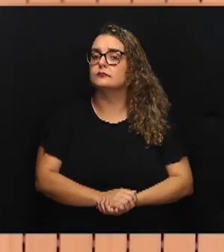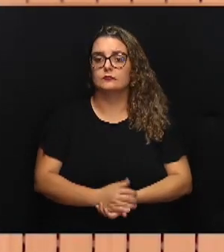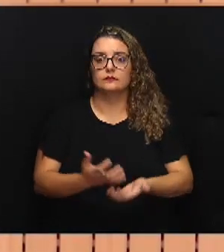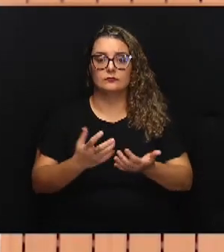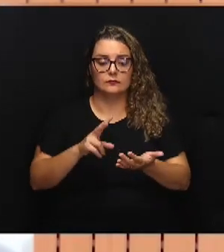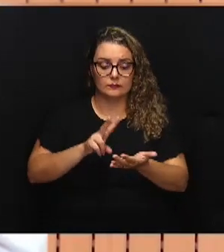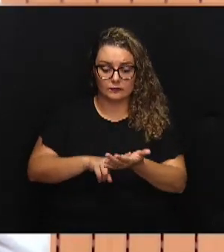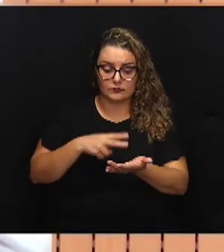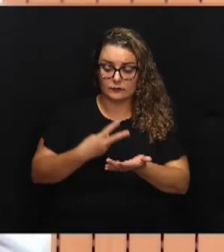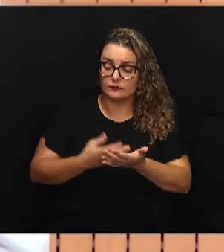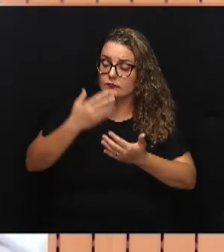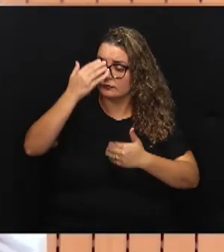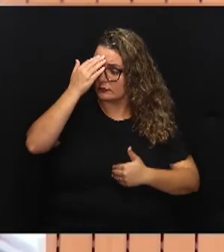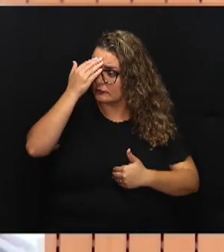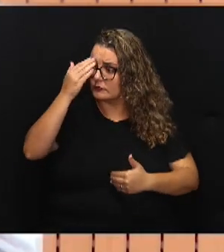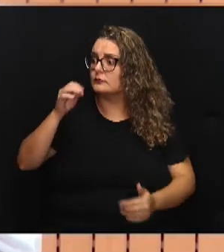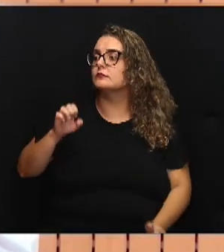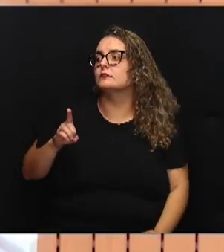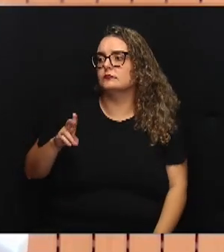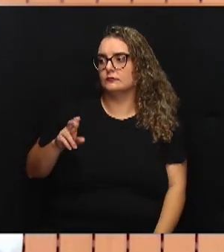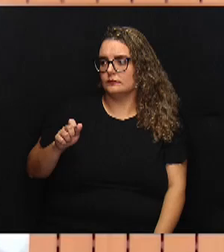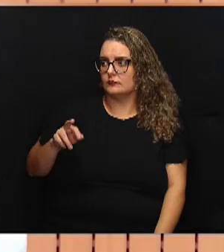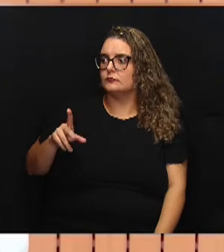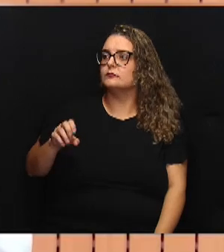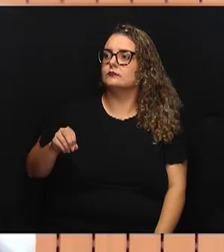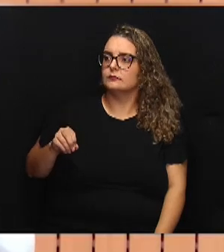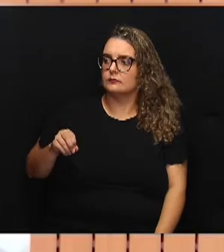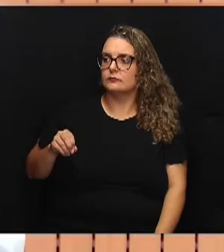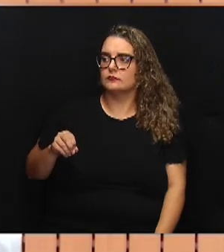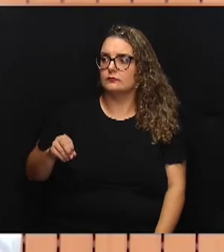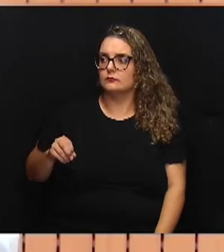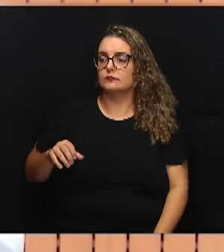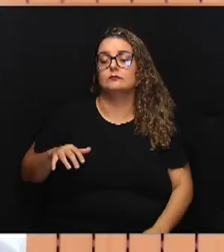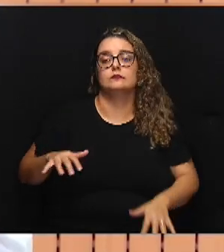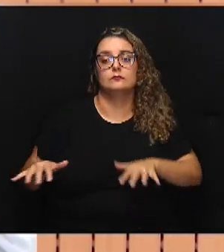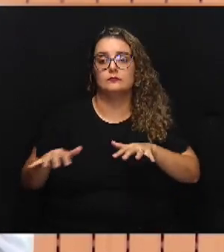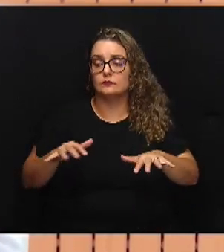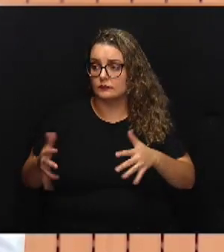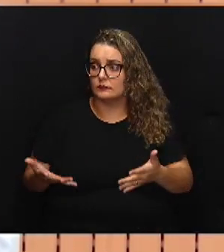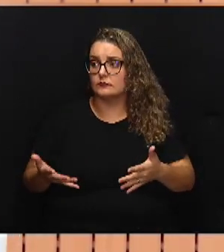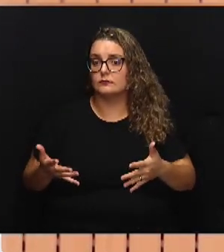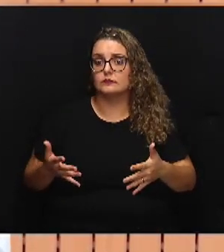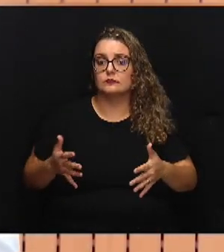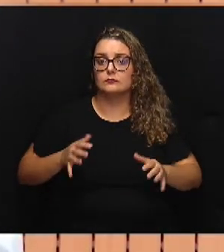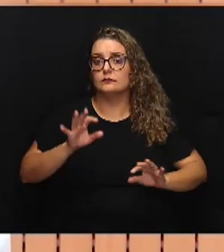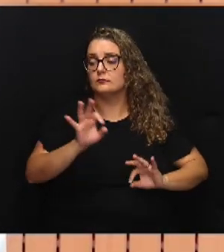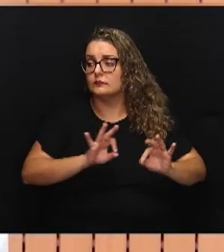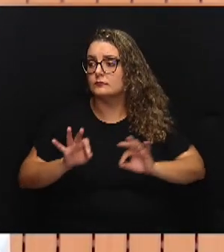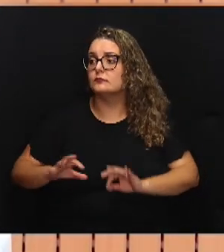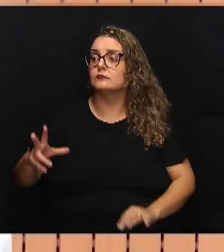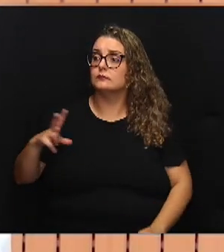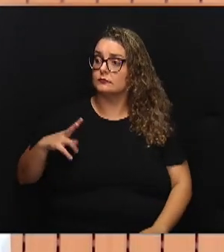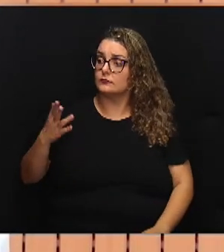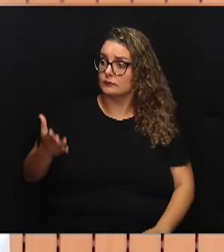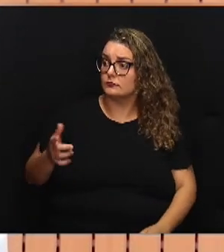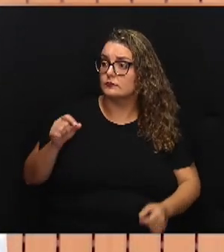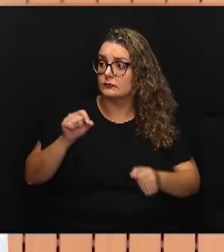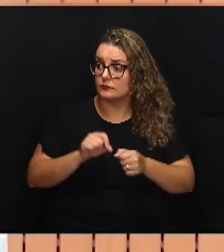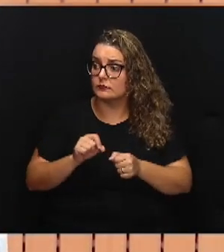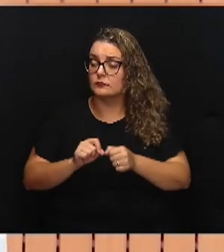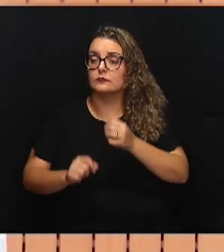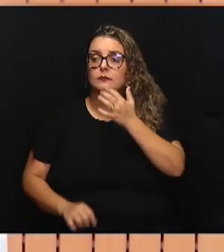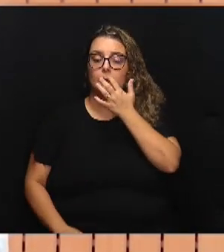com agradecimento, Eduardo, dessa mobilização, dessa movimentação pessoal que você fez,